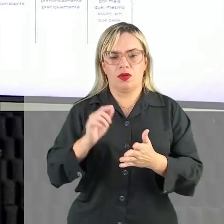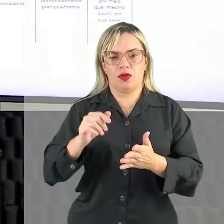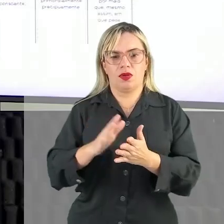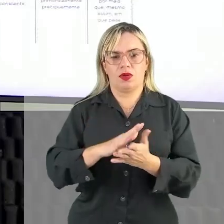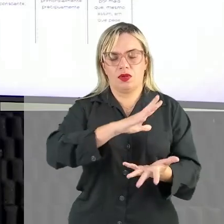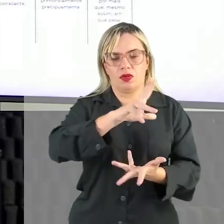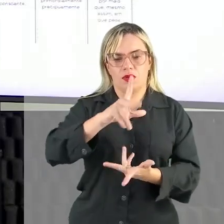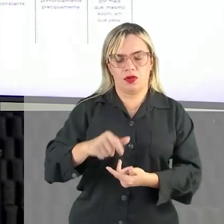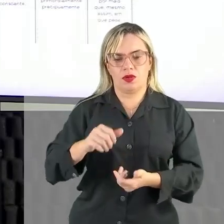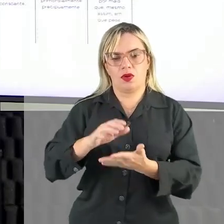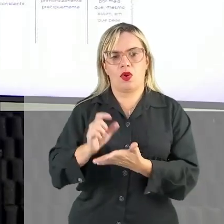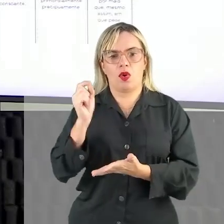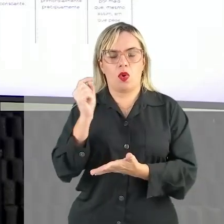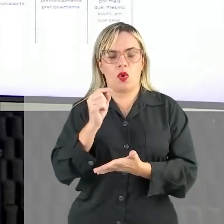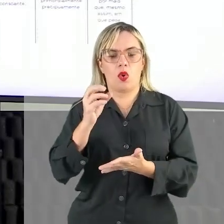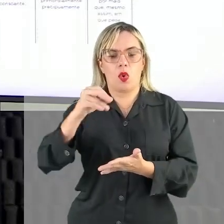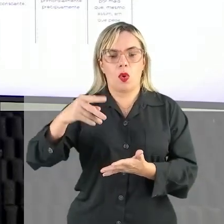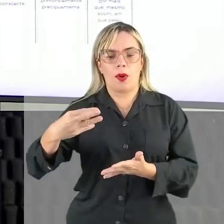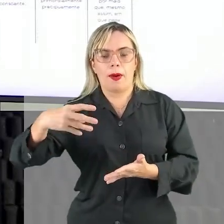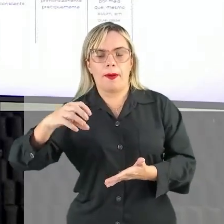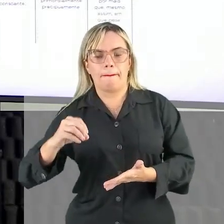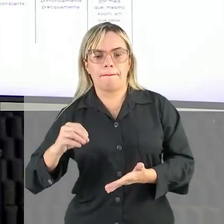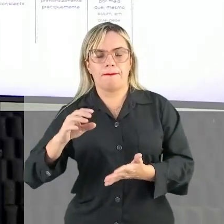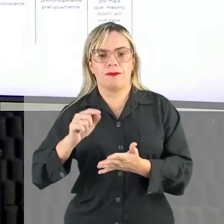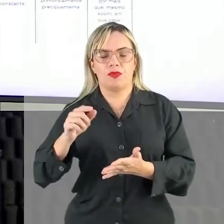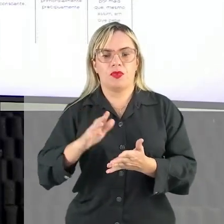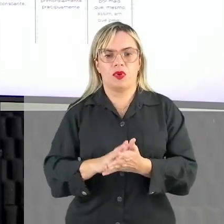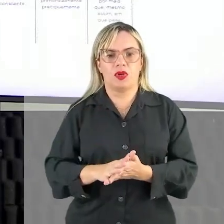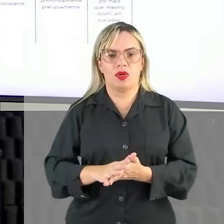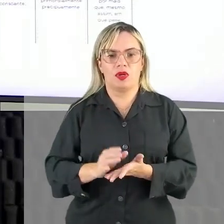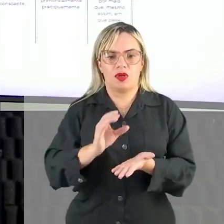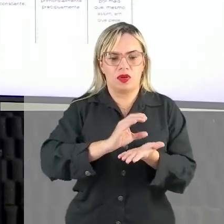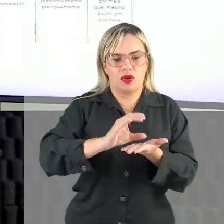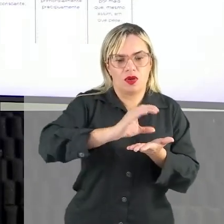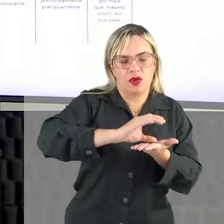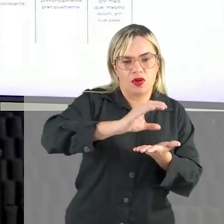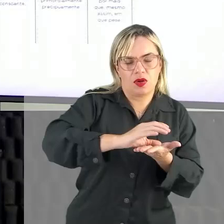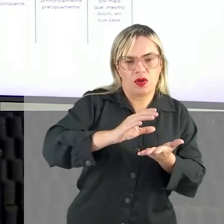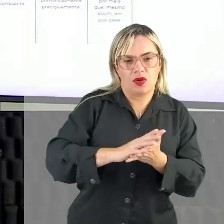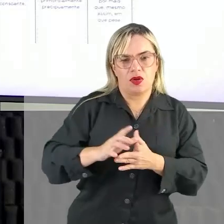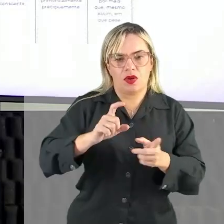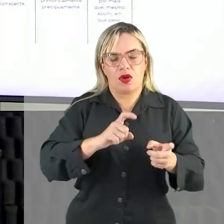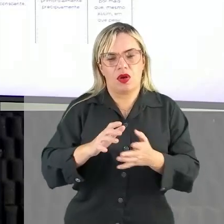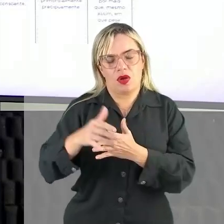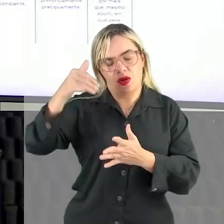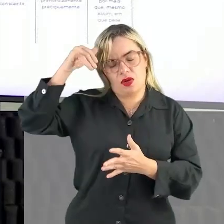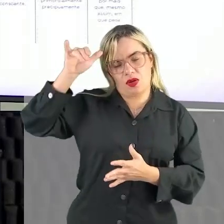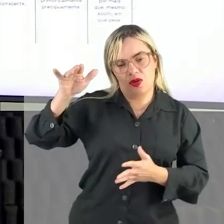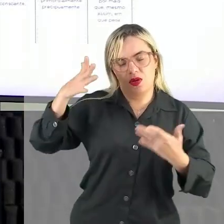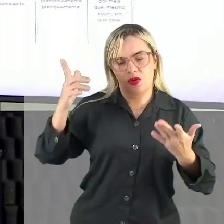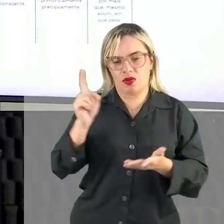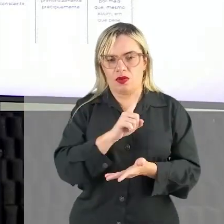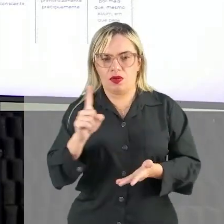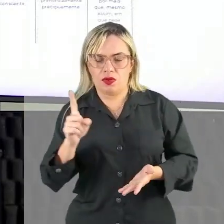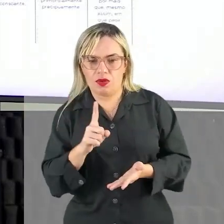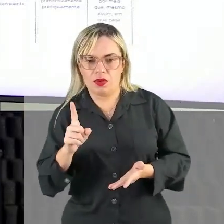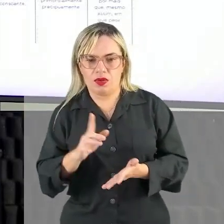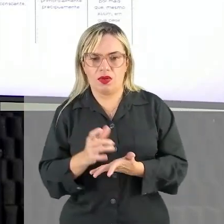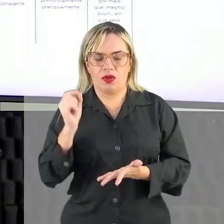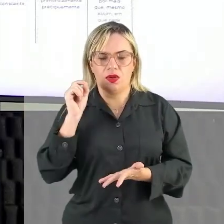setor agropecuário esse o mesmo não é definitivamente um elemento